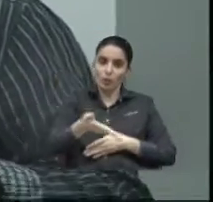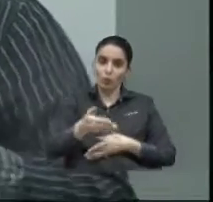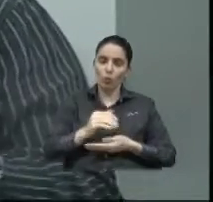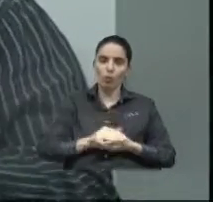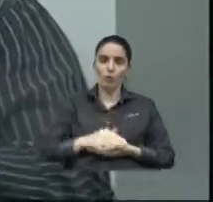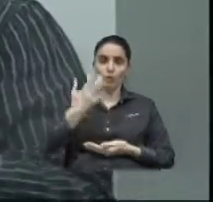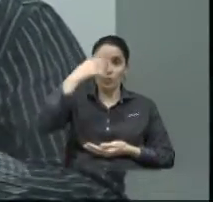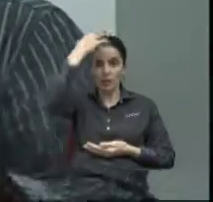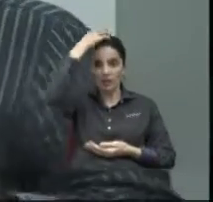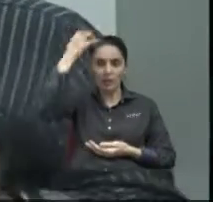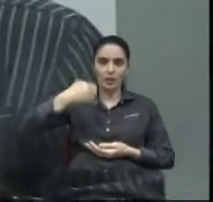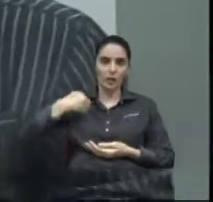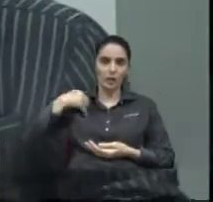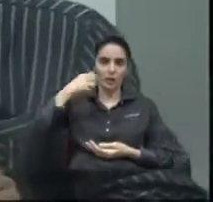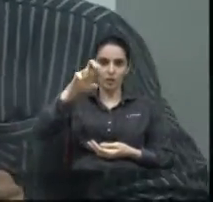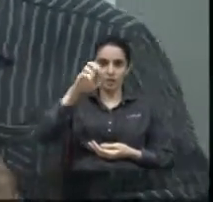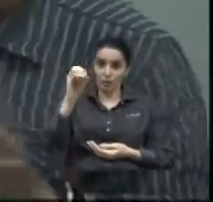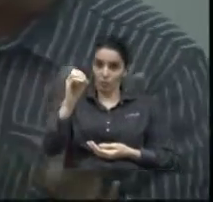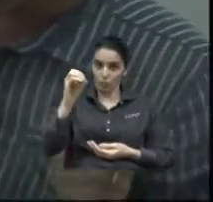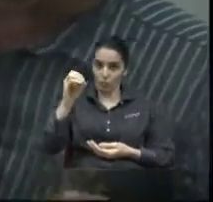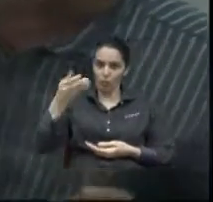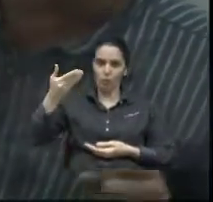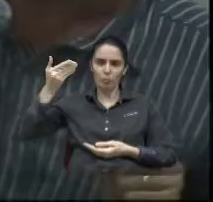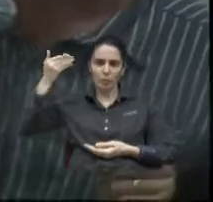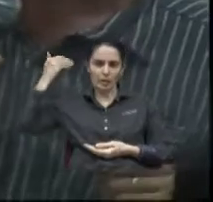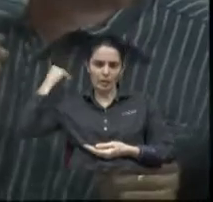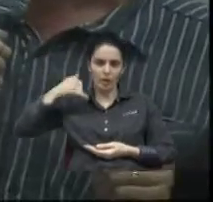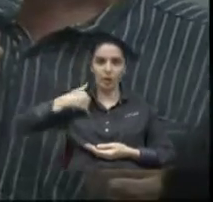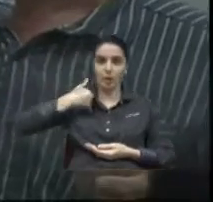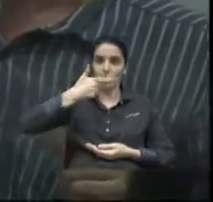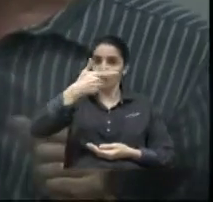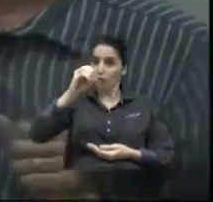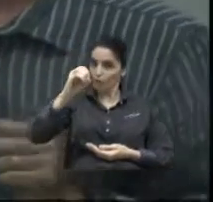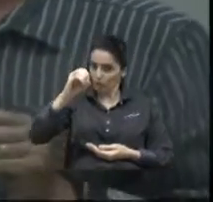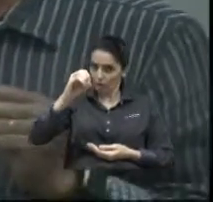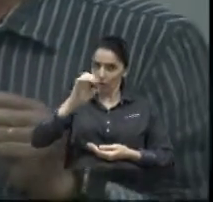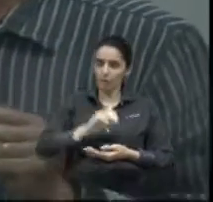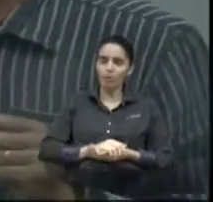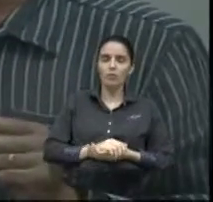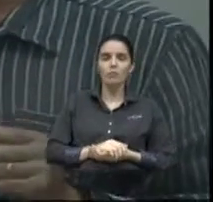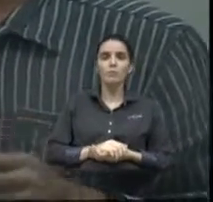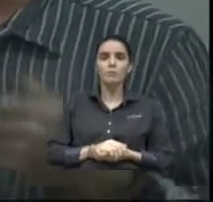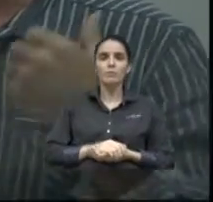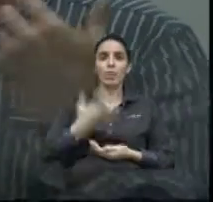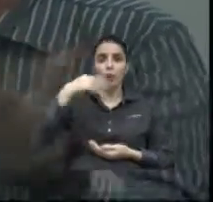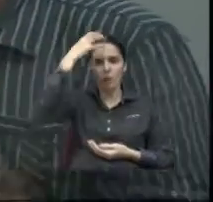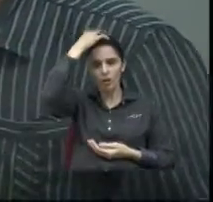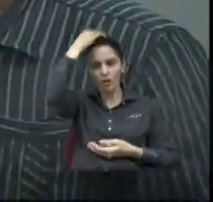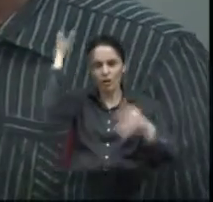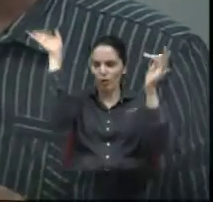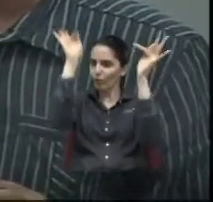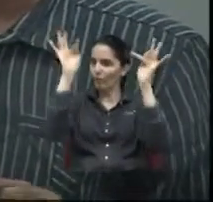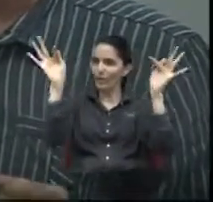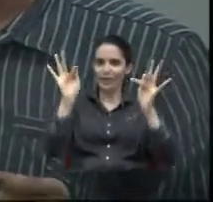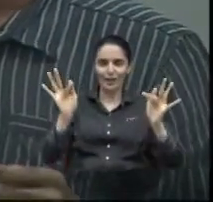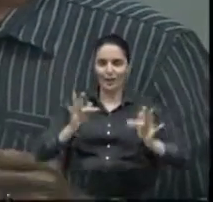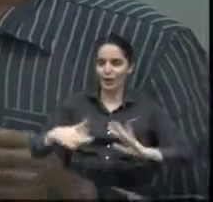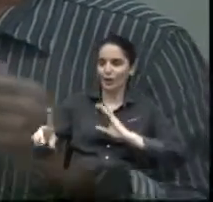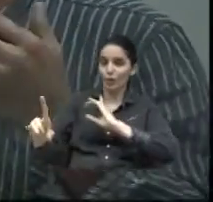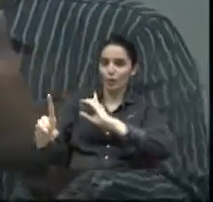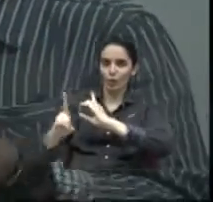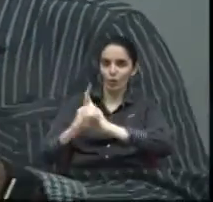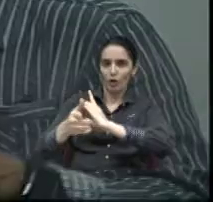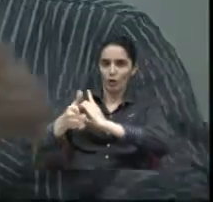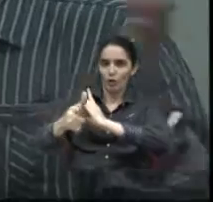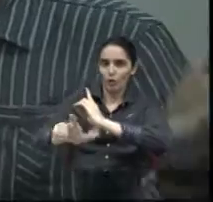anos. Aquela época eu tinha meus 20 anos, 20 e pouquinhos, né? E fico muito feliz poder reencontrar com o professor Germanos.